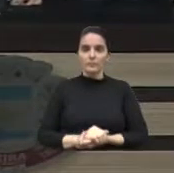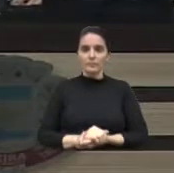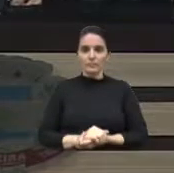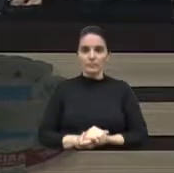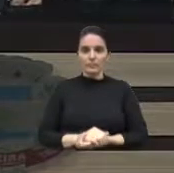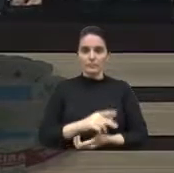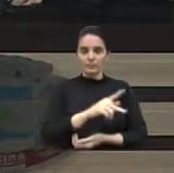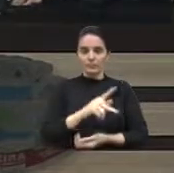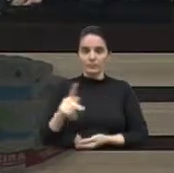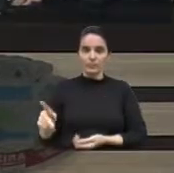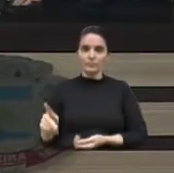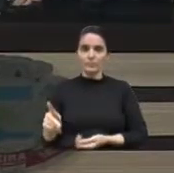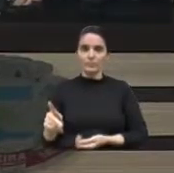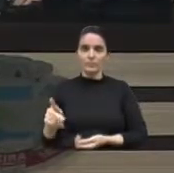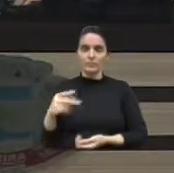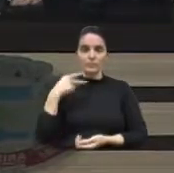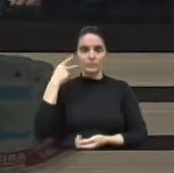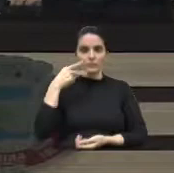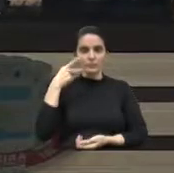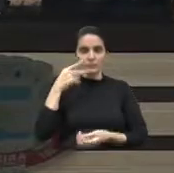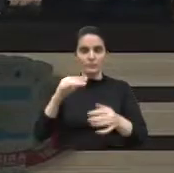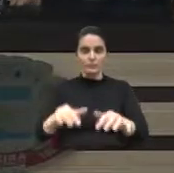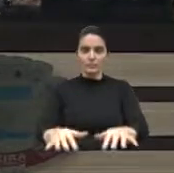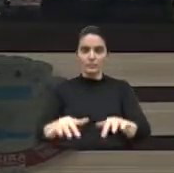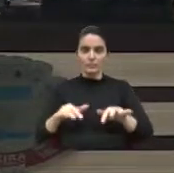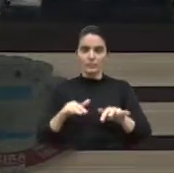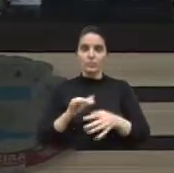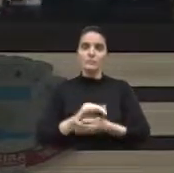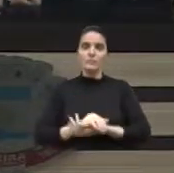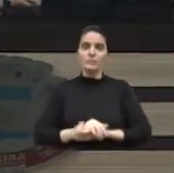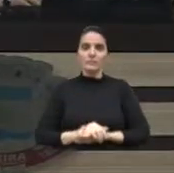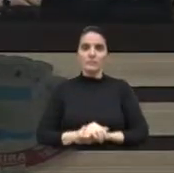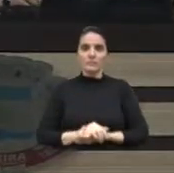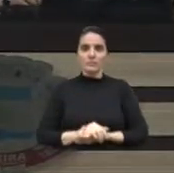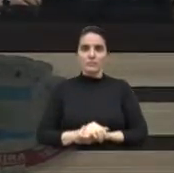Senhor presidente, nobres pares, público que nos acompanha.